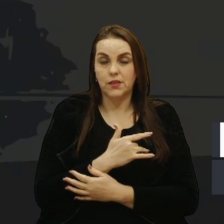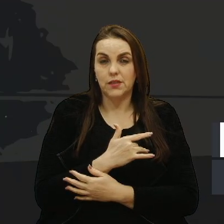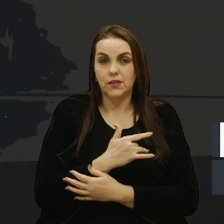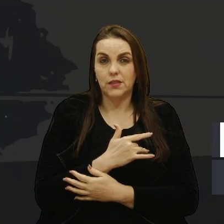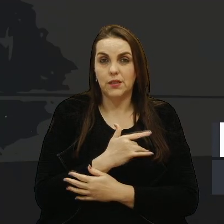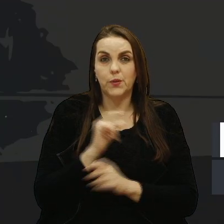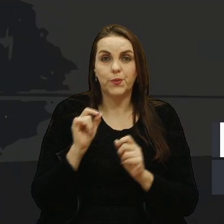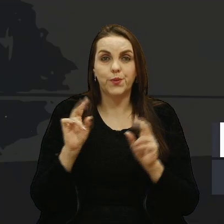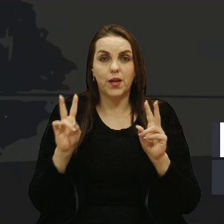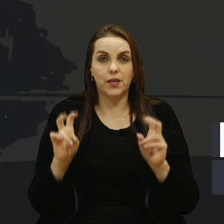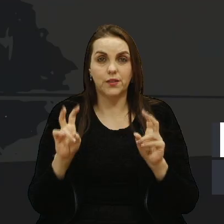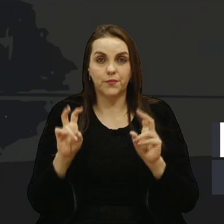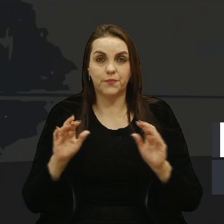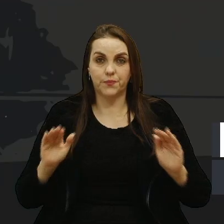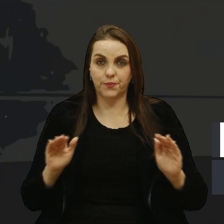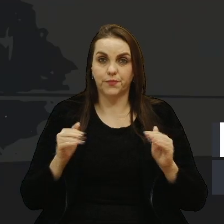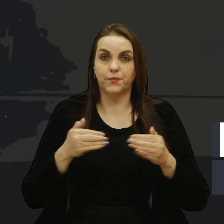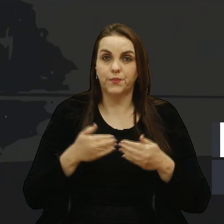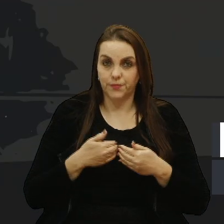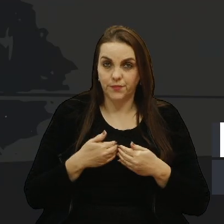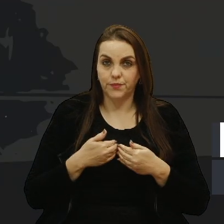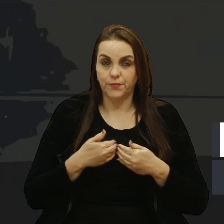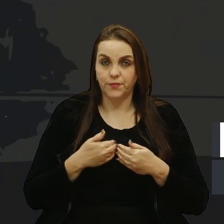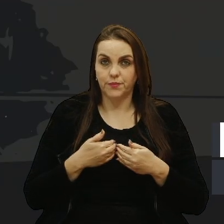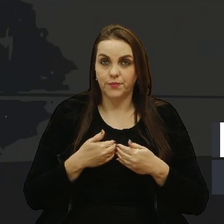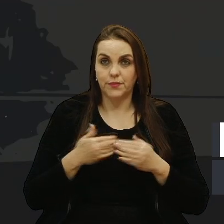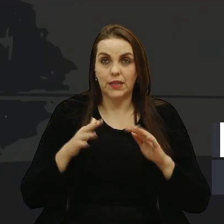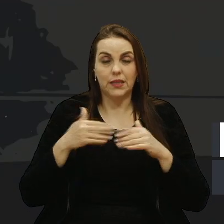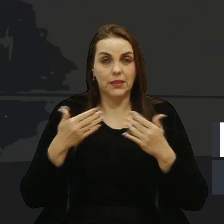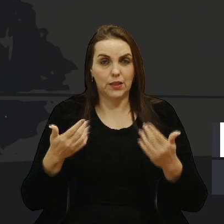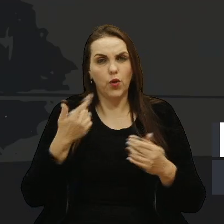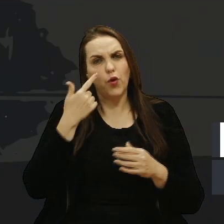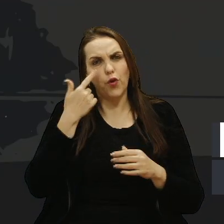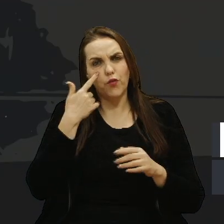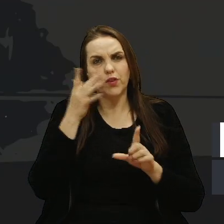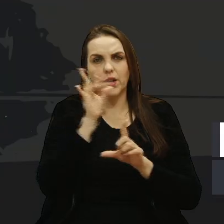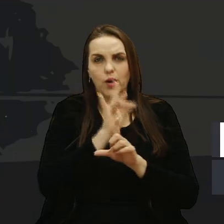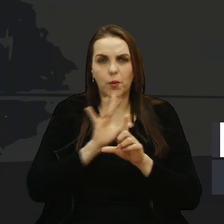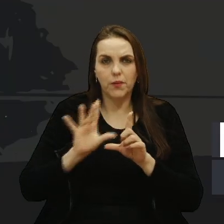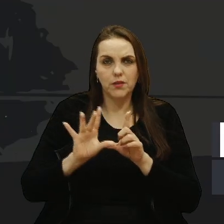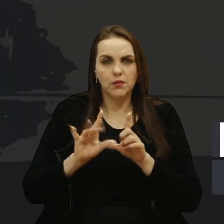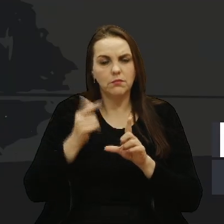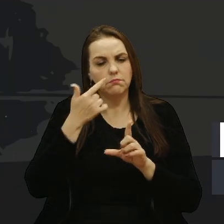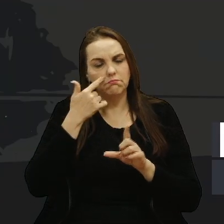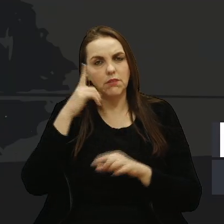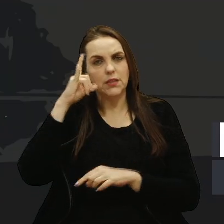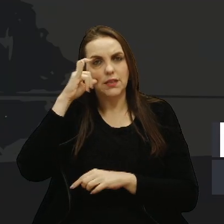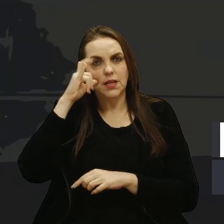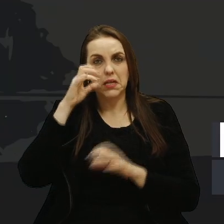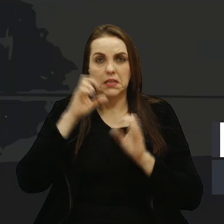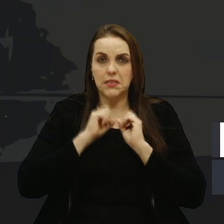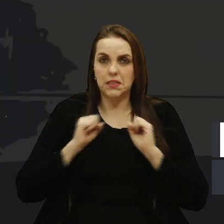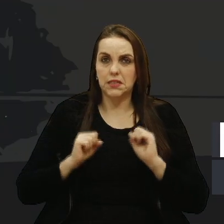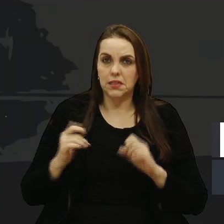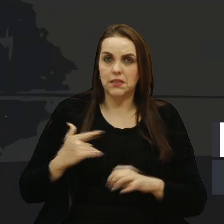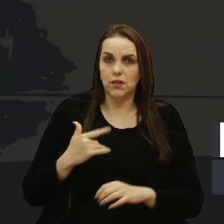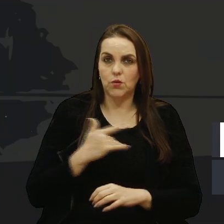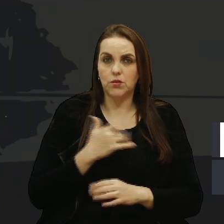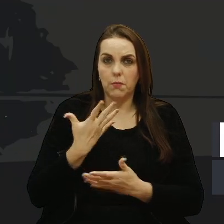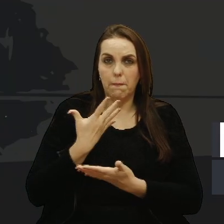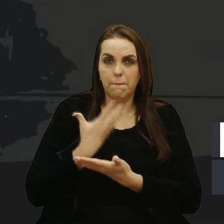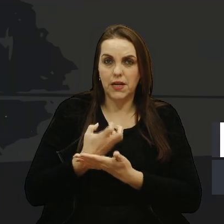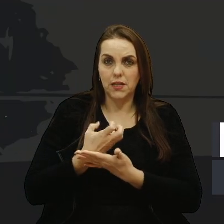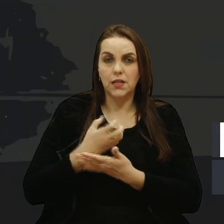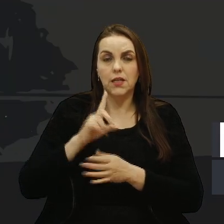sobre a questão do autismo, né? Então, eu vi a postagem ali, estava no Instagram da Secretaria, até fiz um print para mim